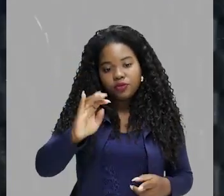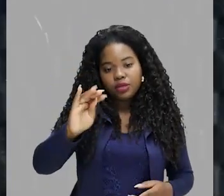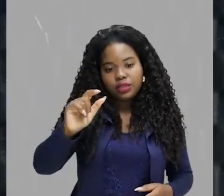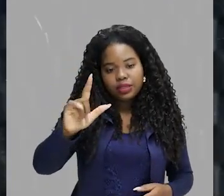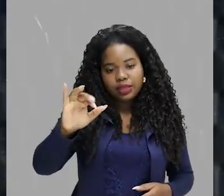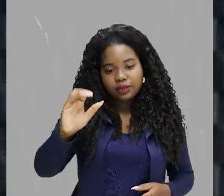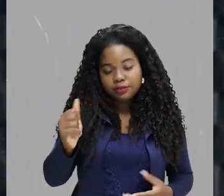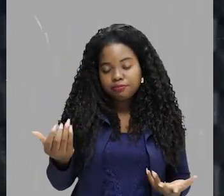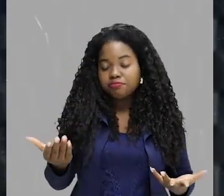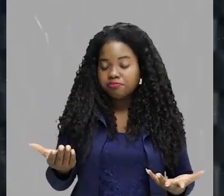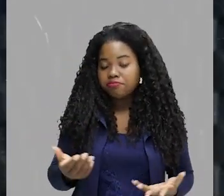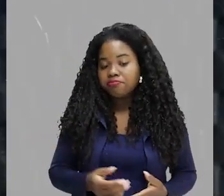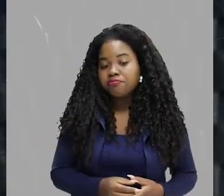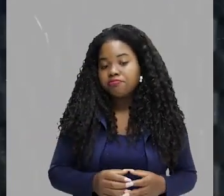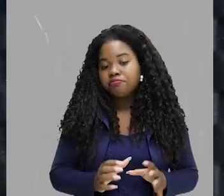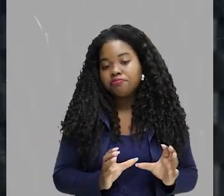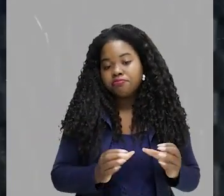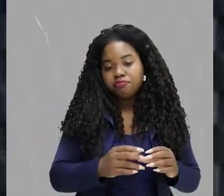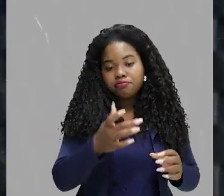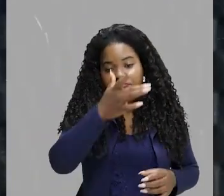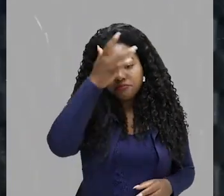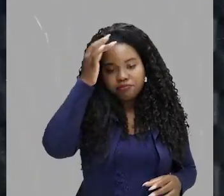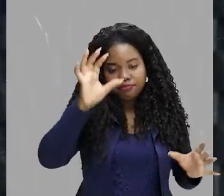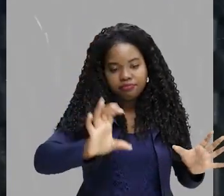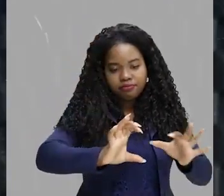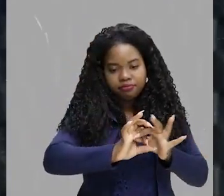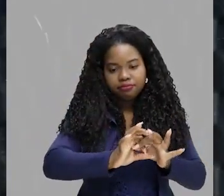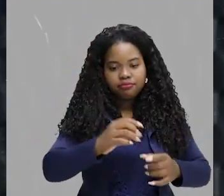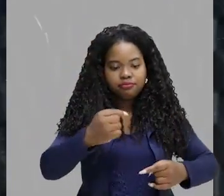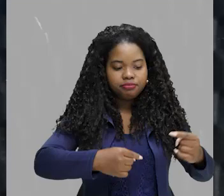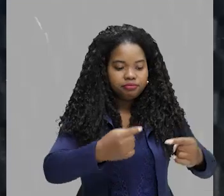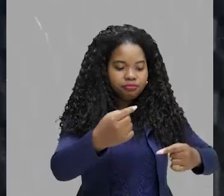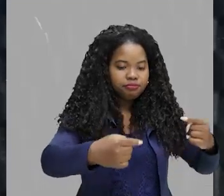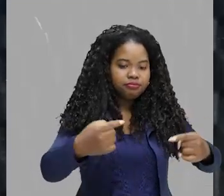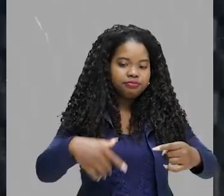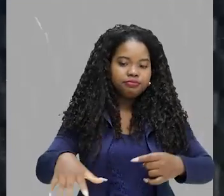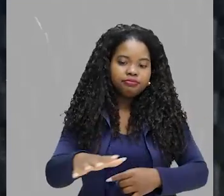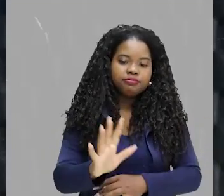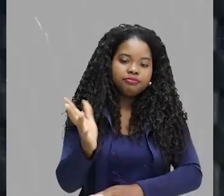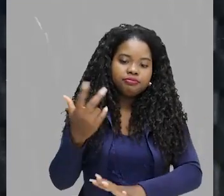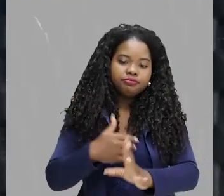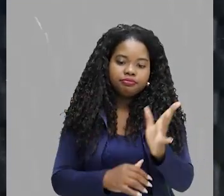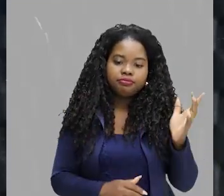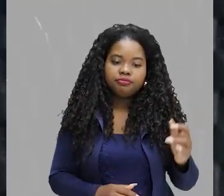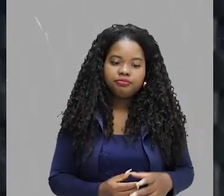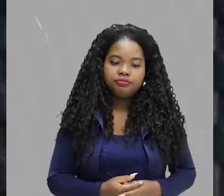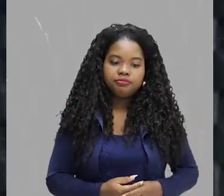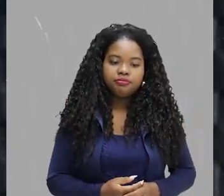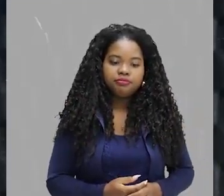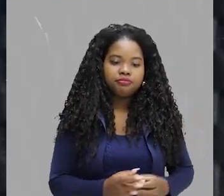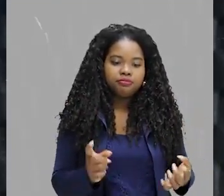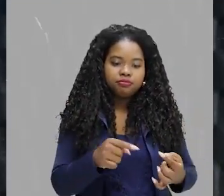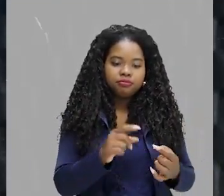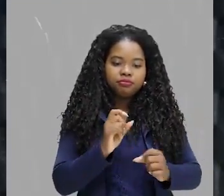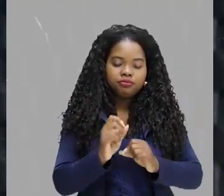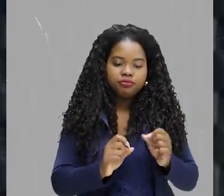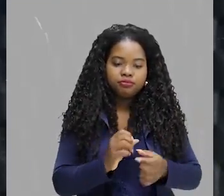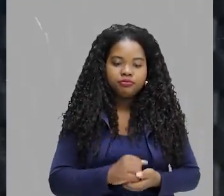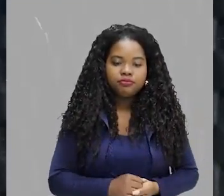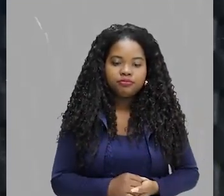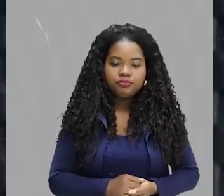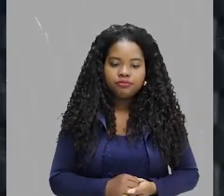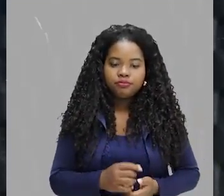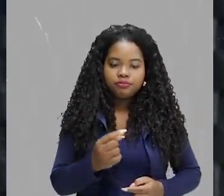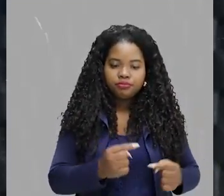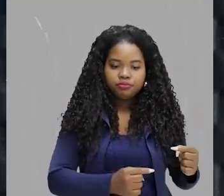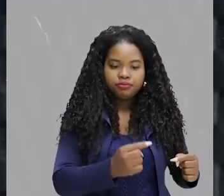foi um clube, um grupo de pessoas que se uniu para discutir as questões ambientais na cidade de Roma. Que tinham como objetivo, atenção,